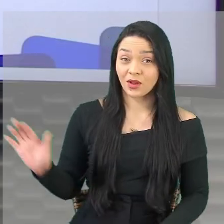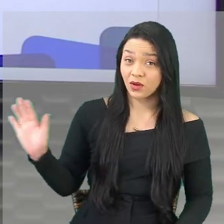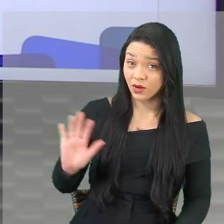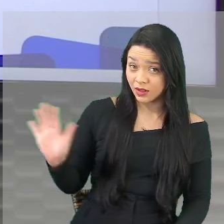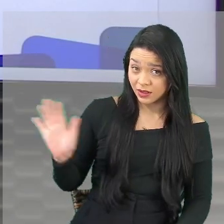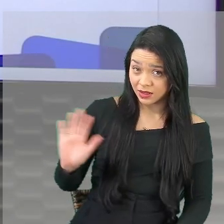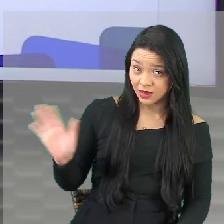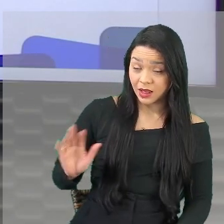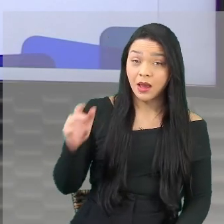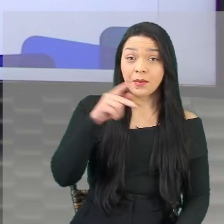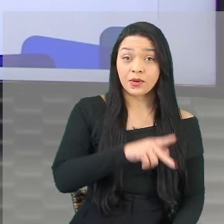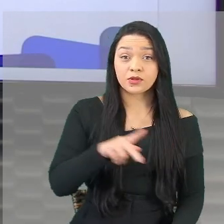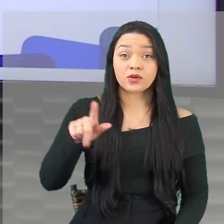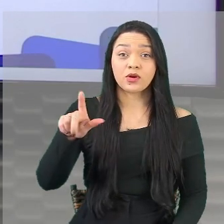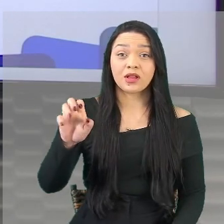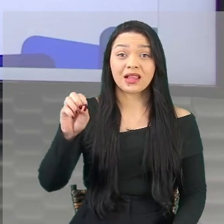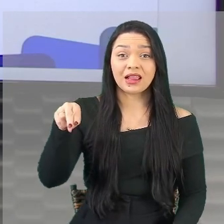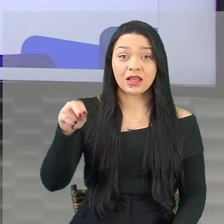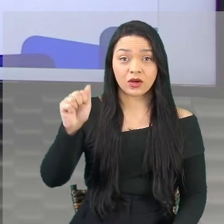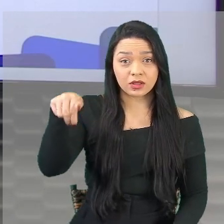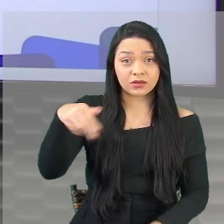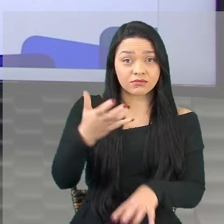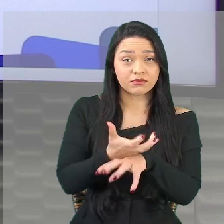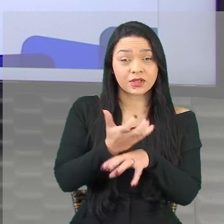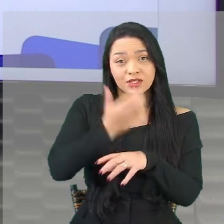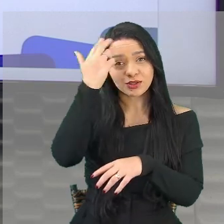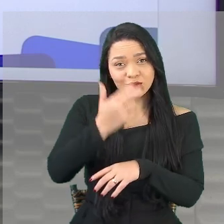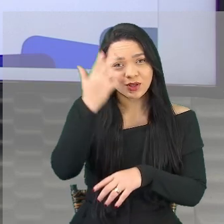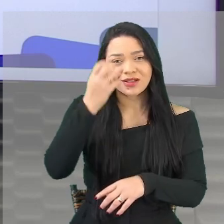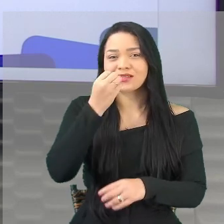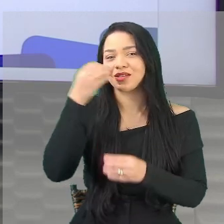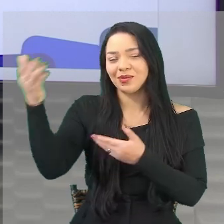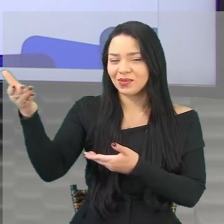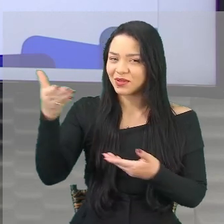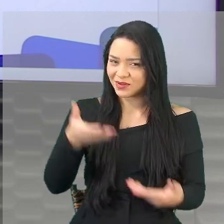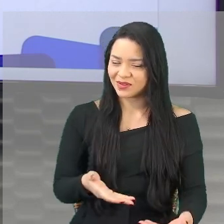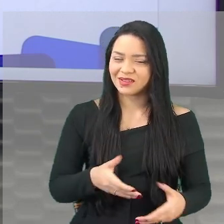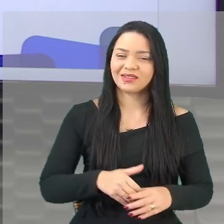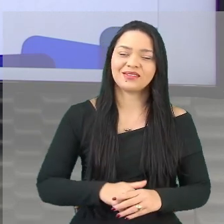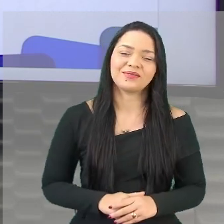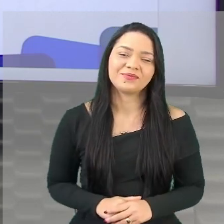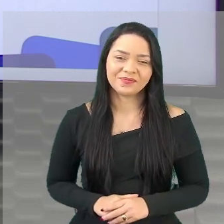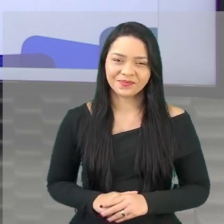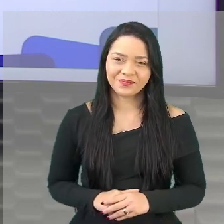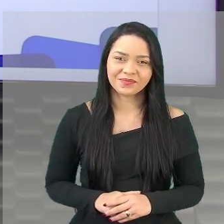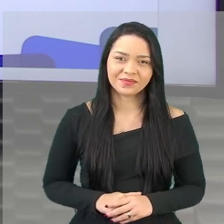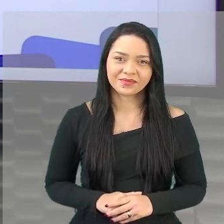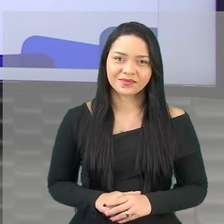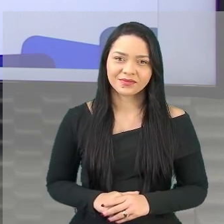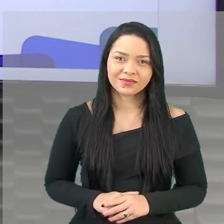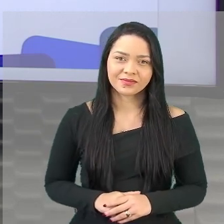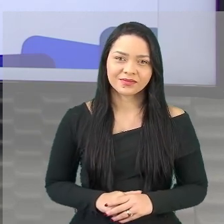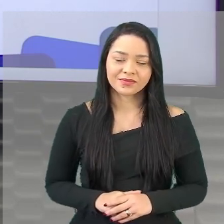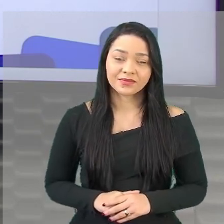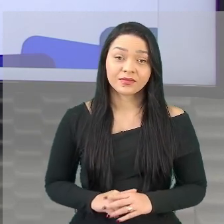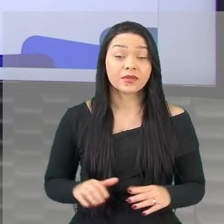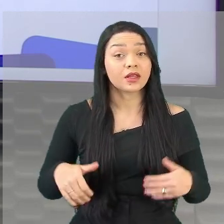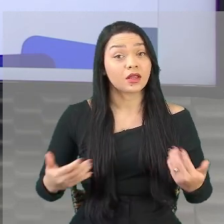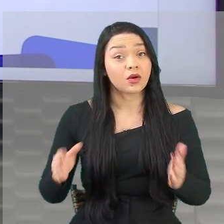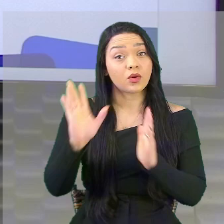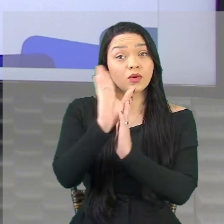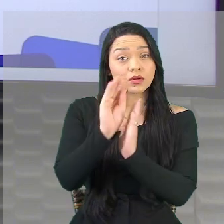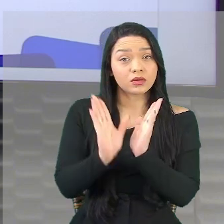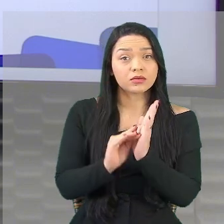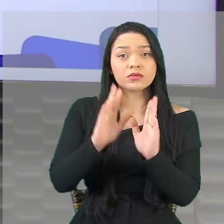Olá, estudante, professor Leonan Rodrigues de História. Sejam muito bem-vindos e bem-vindas a esta aula. O conteúdo desta